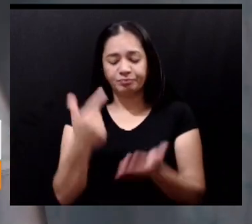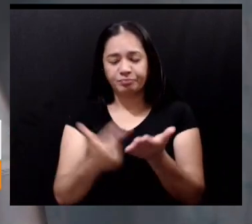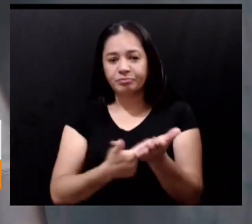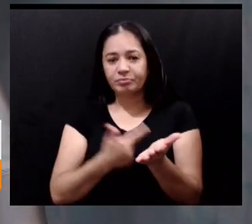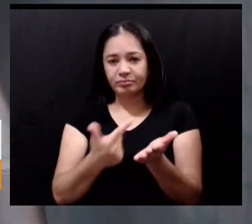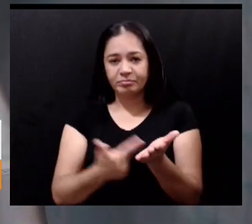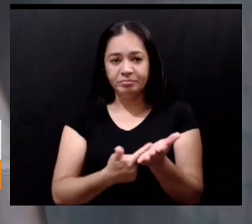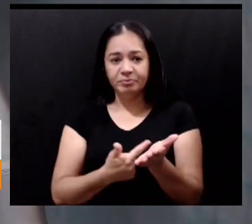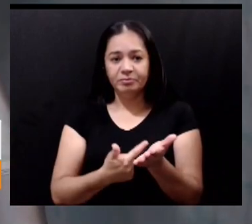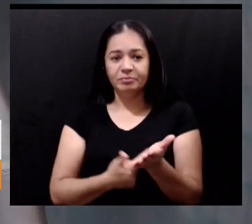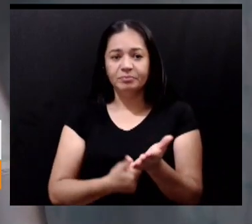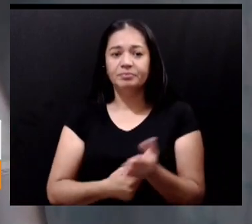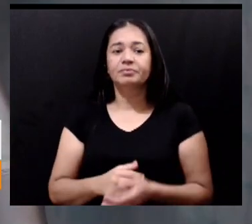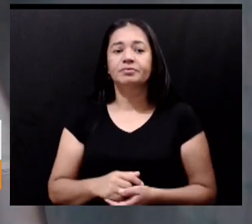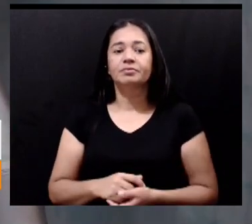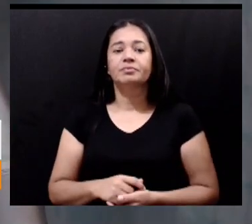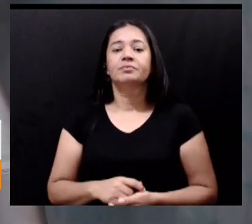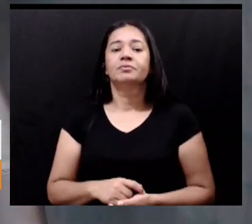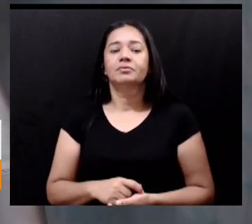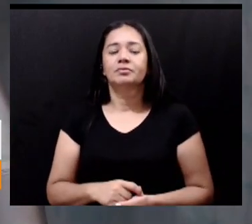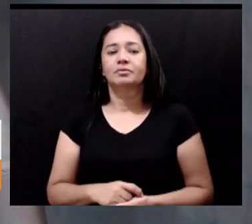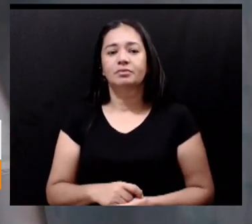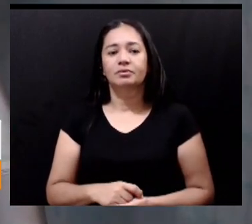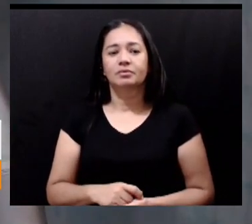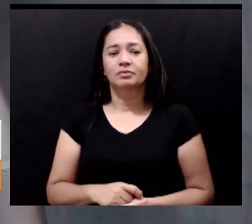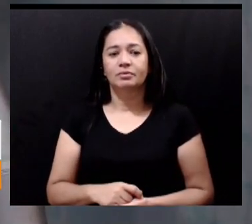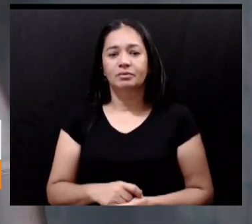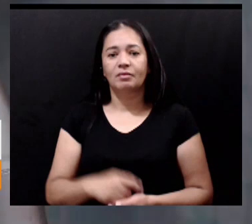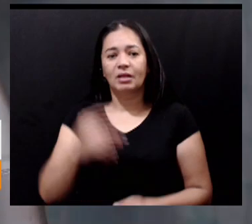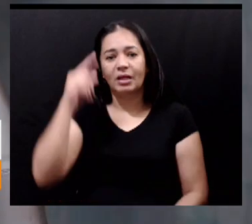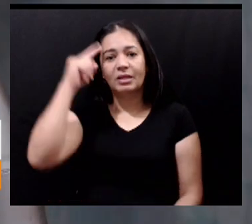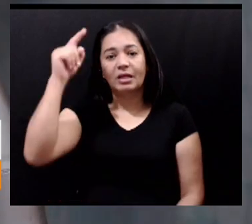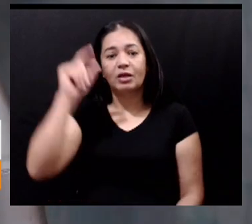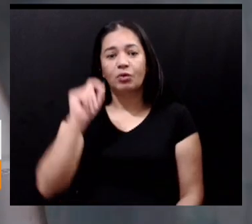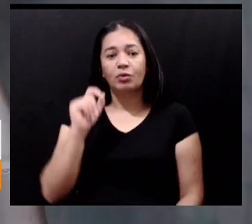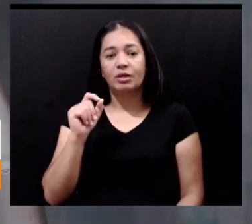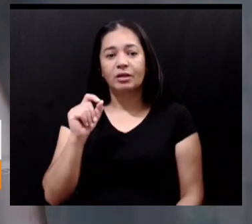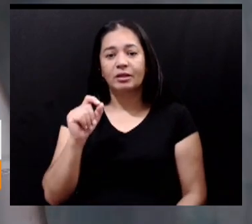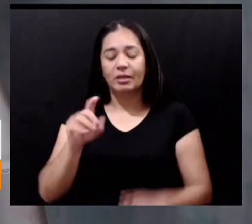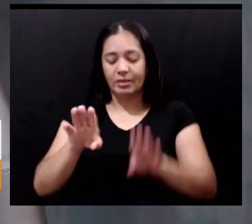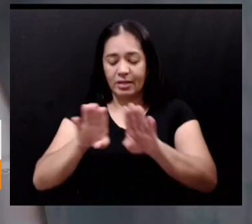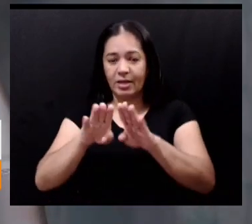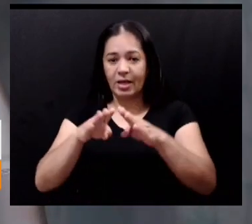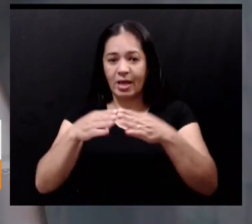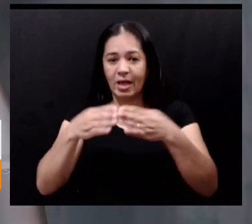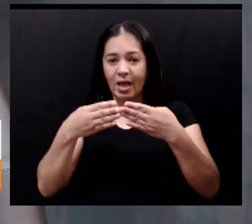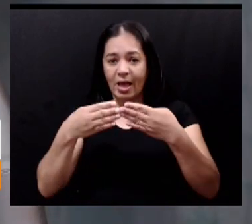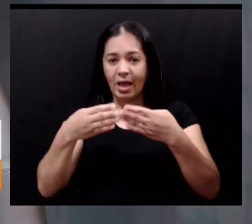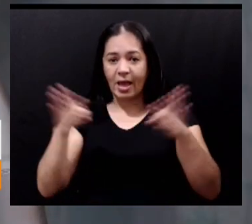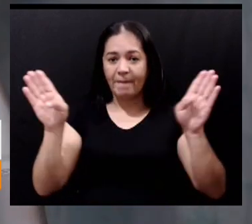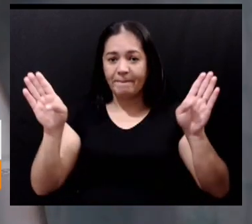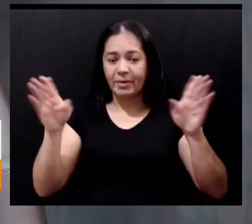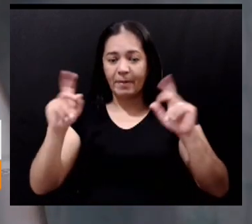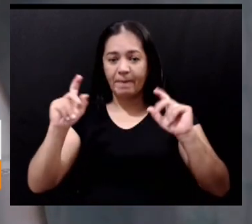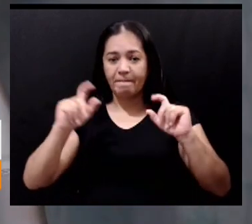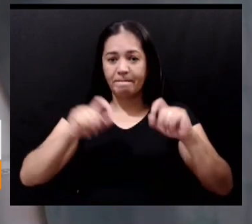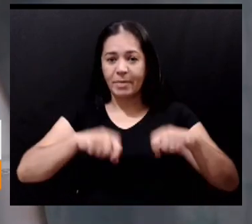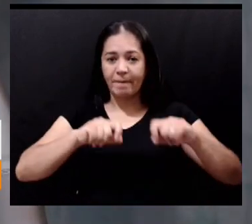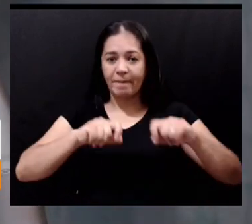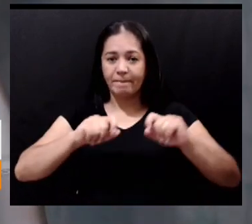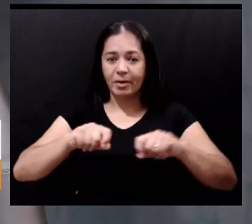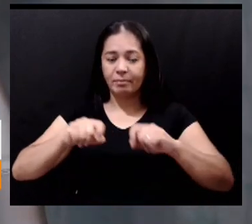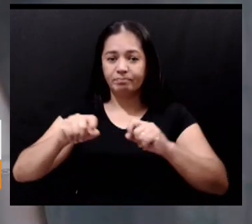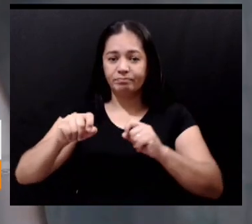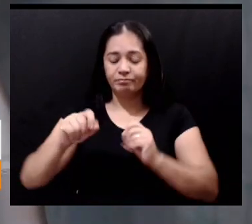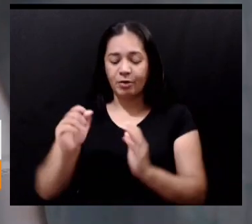terapêutico, do livro Saudade, a ideia foi abrir possibilidades, oferecer caminhos,